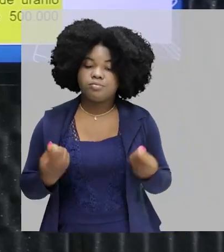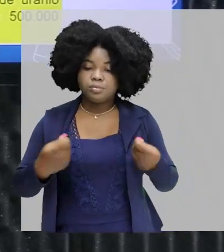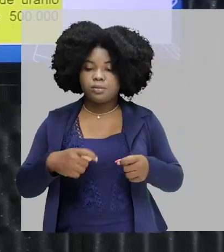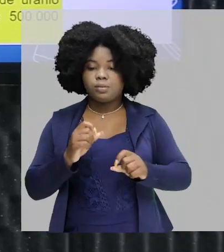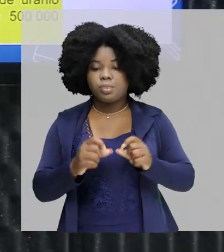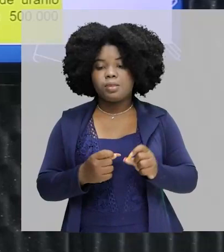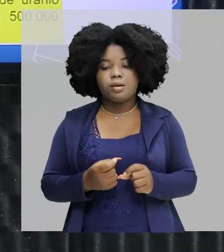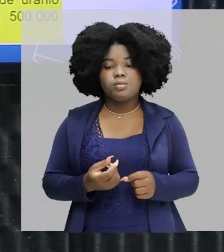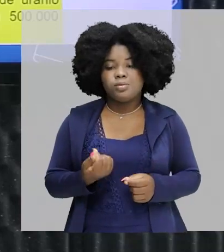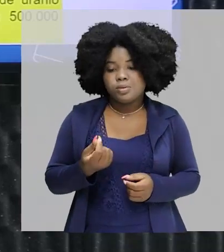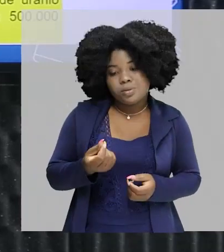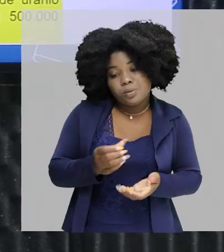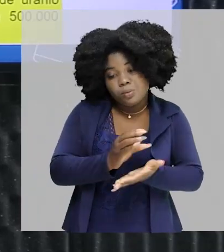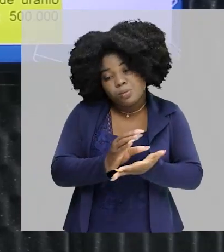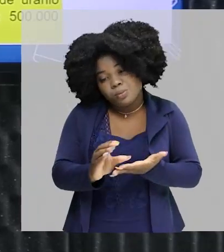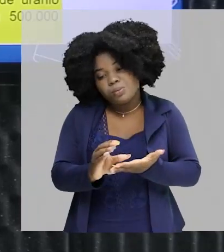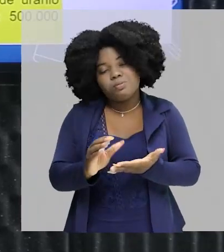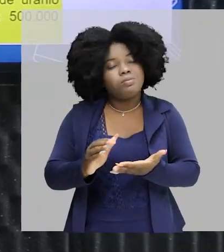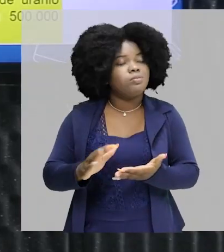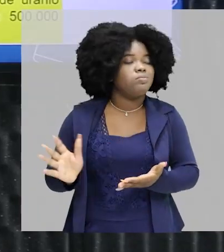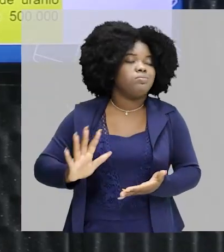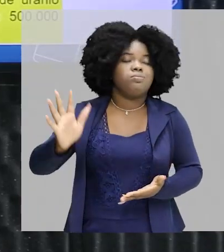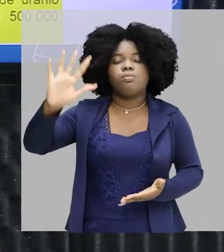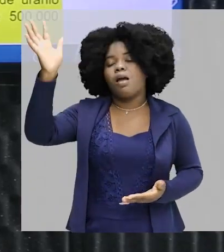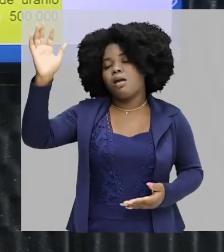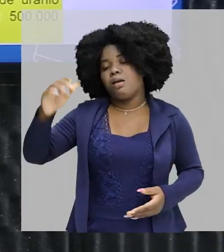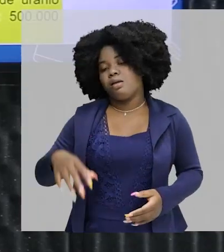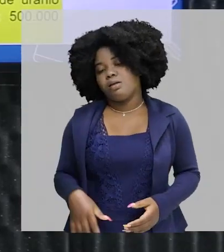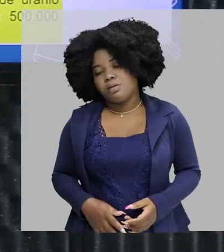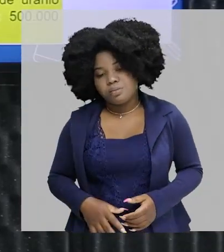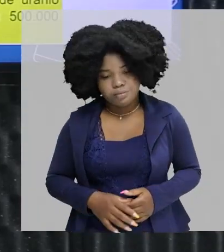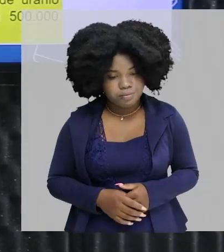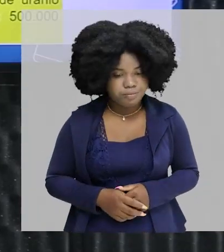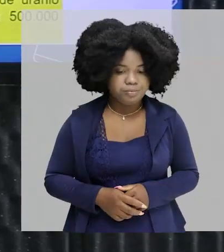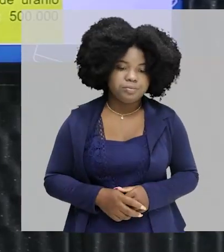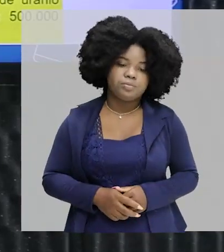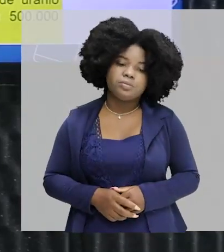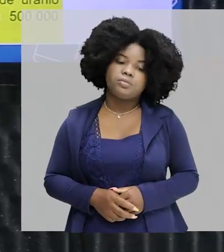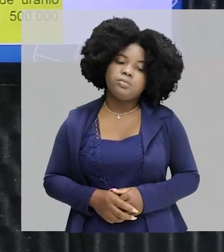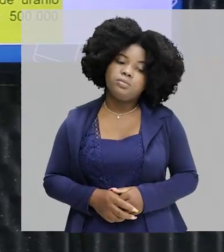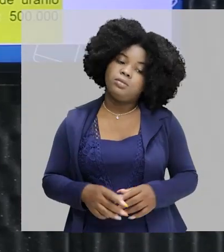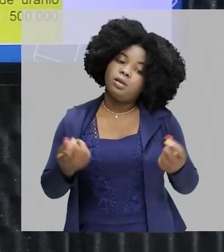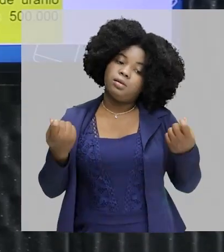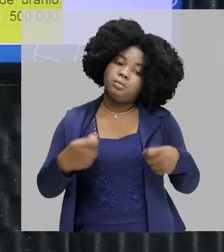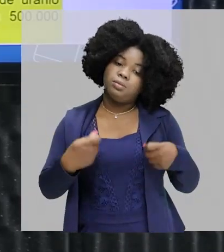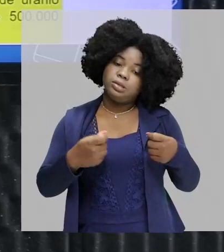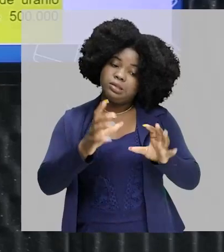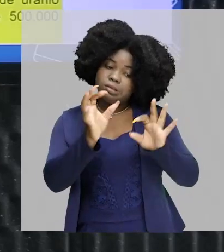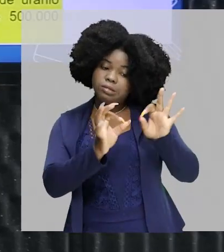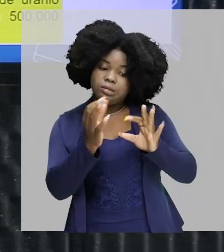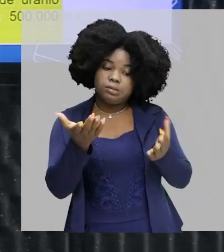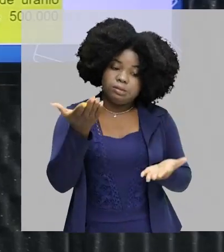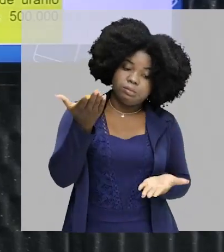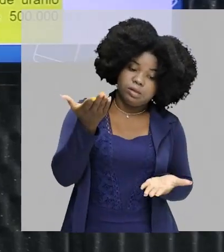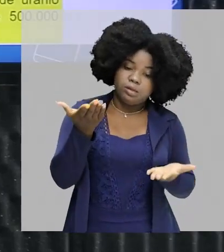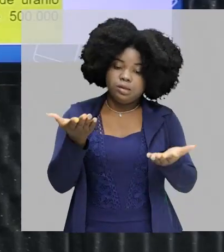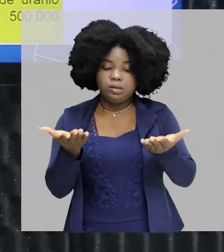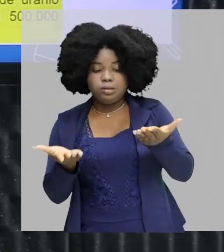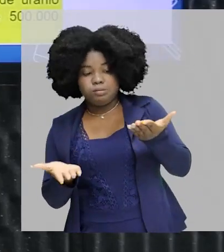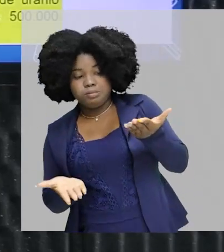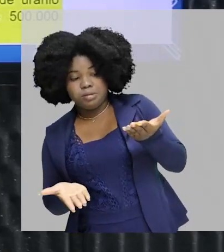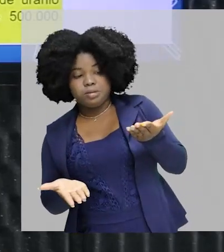ter um gasto financeiro enorme. Então, como eu falei, precisa fazer essa continha direitinha.